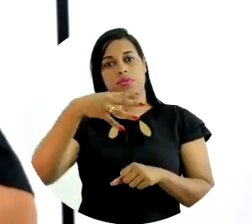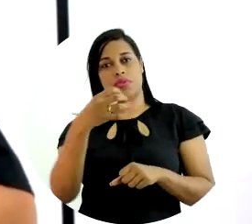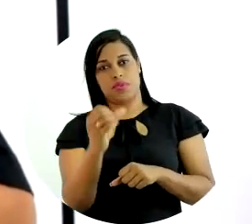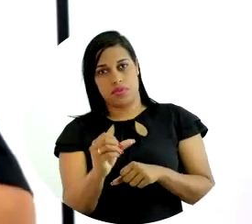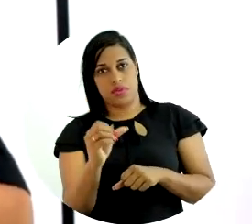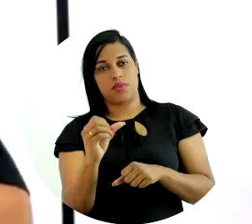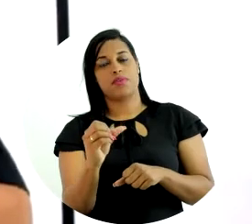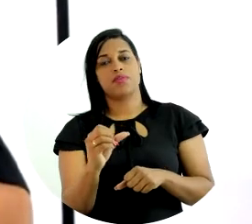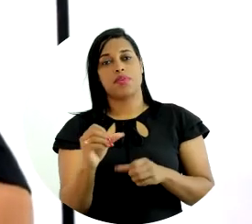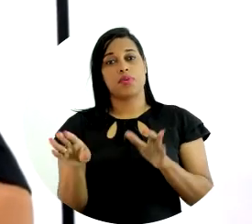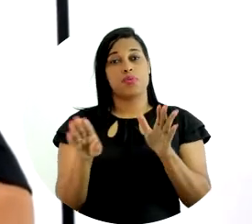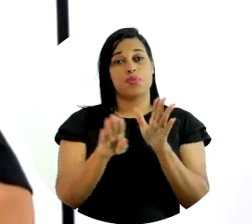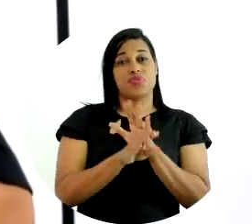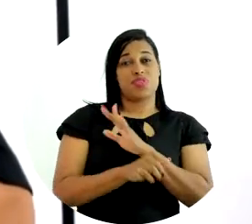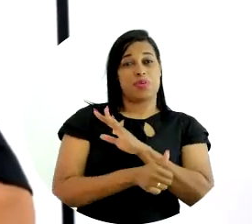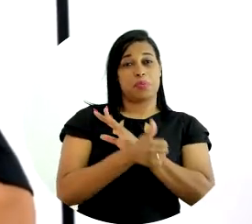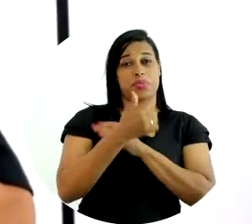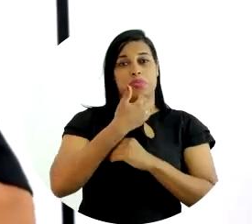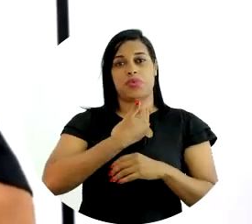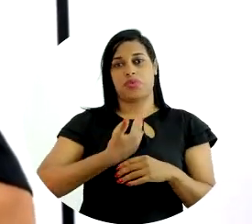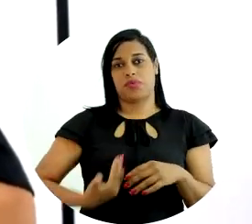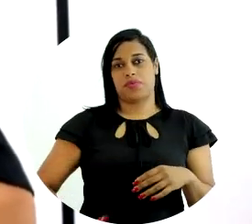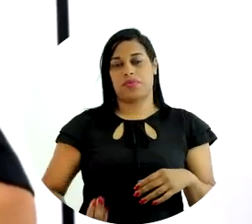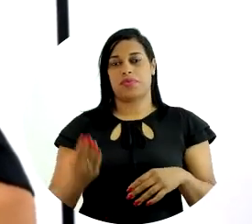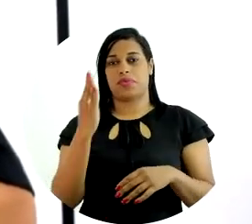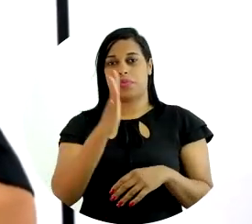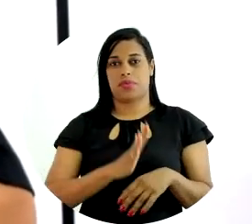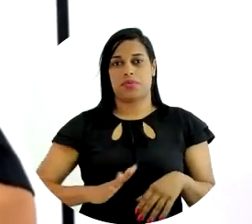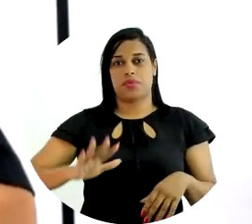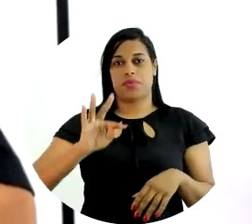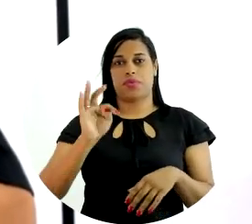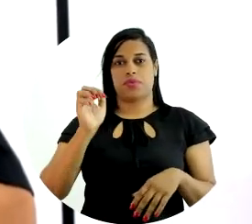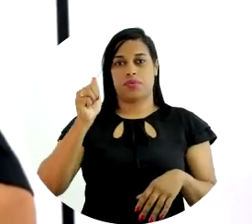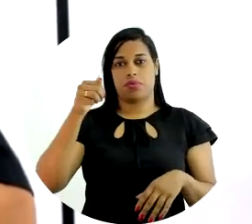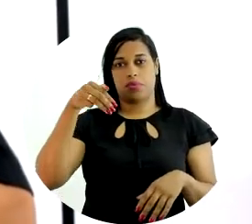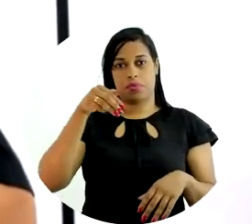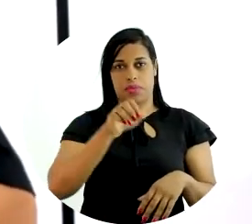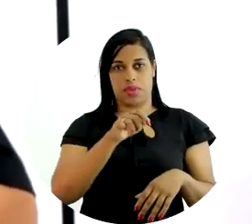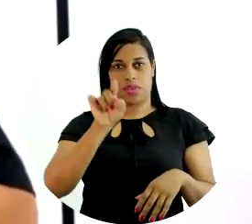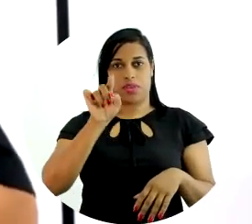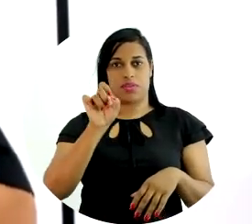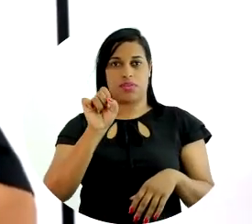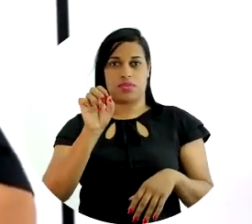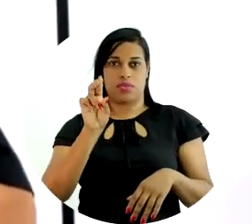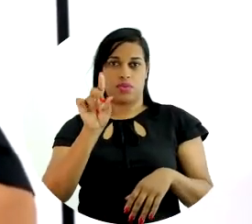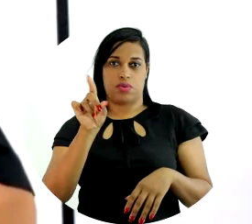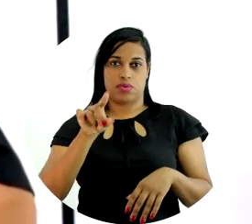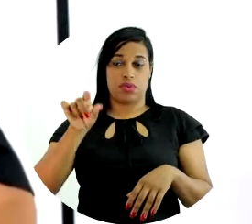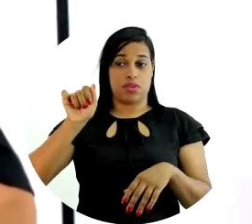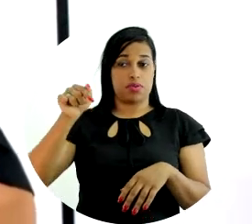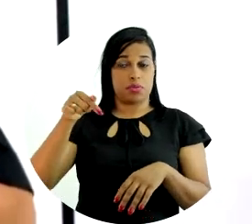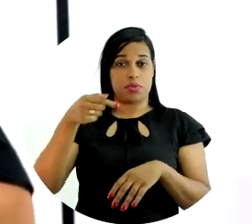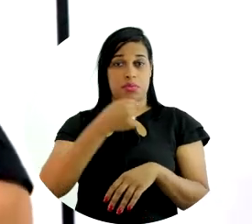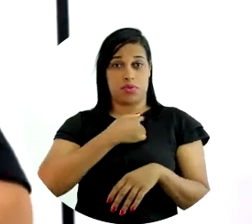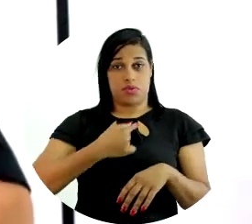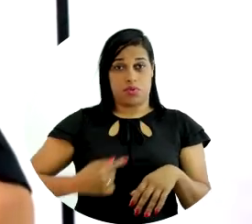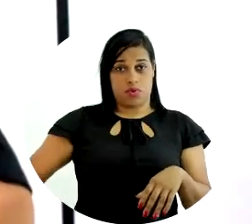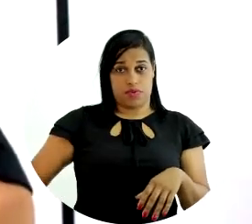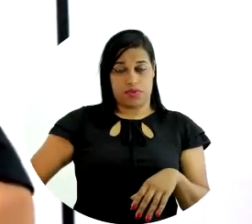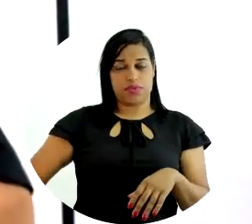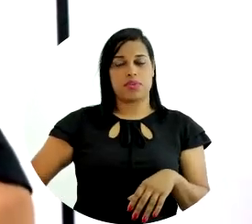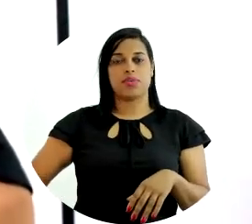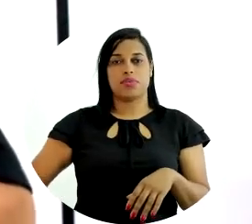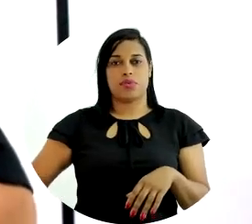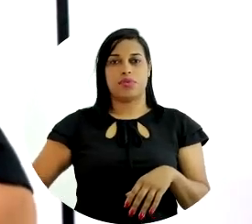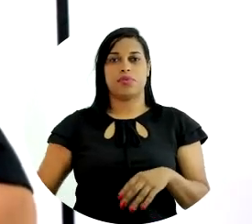1500 horas e 9 com a chegada do primeiro governador geral do brasil foi o tomate tozzo e primeiro governador geral